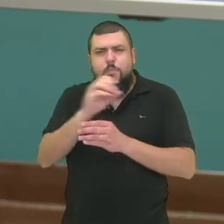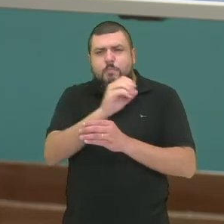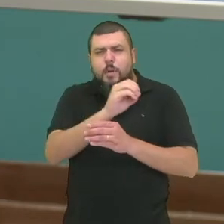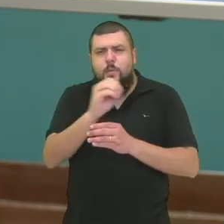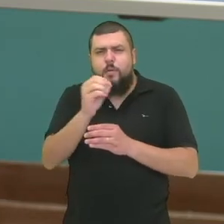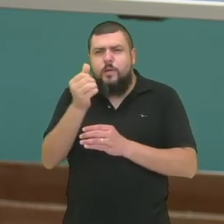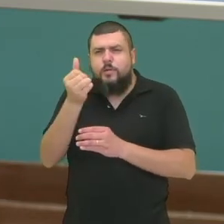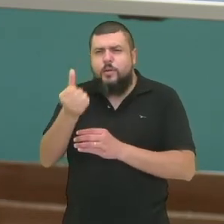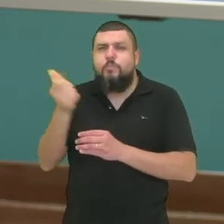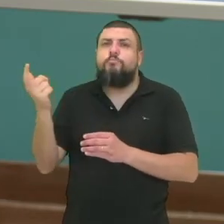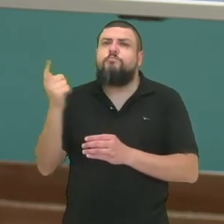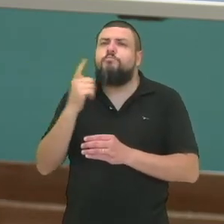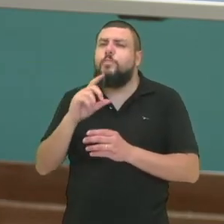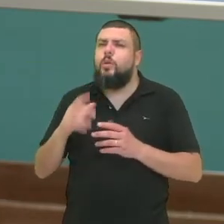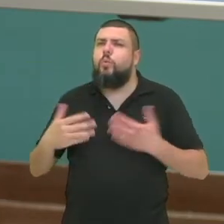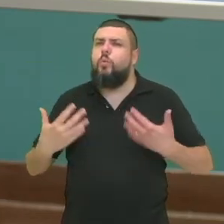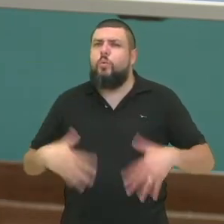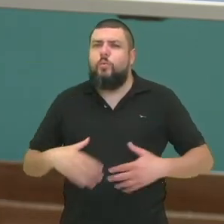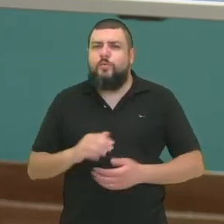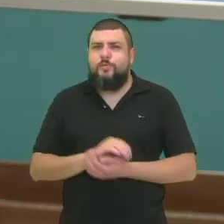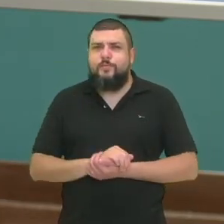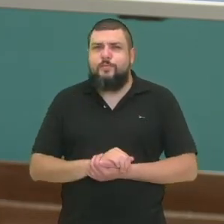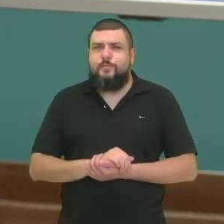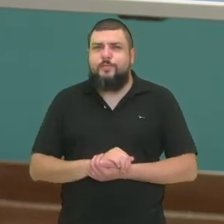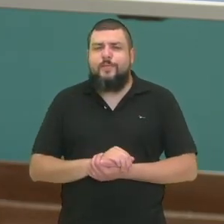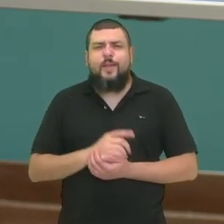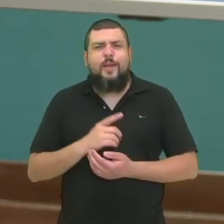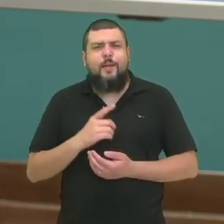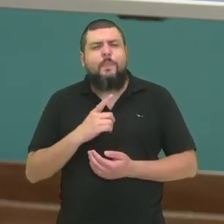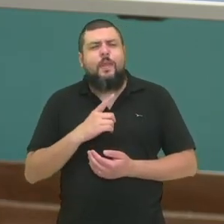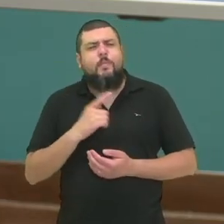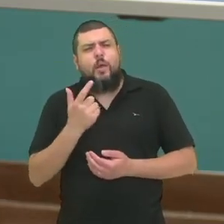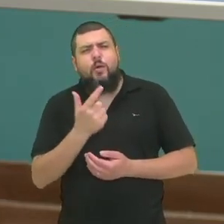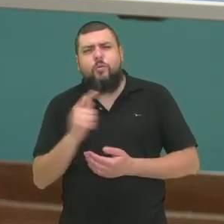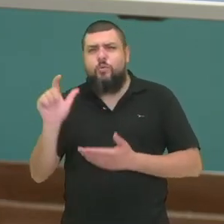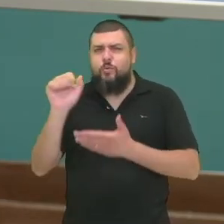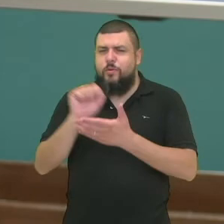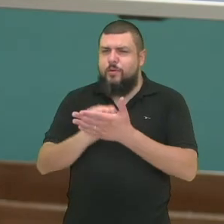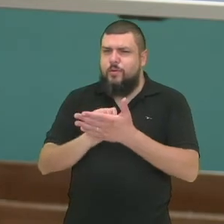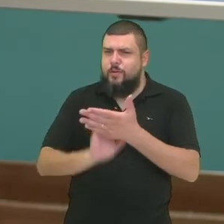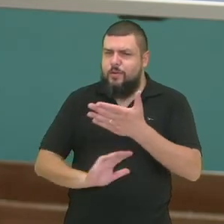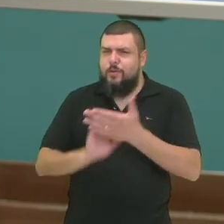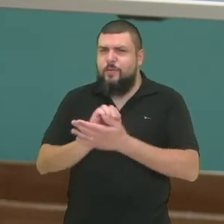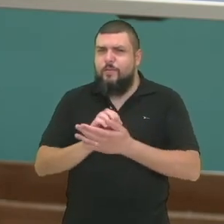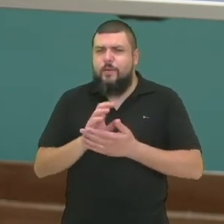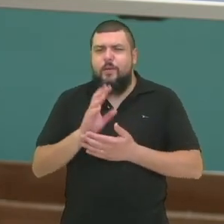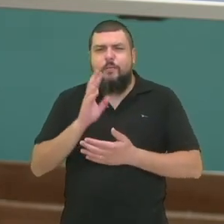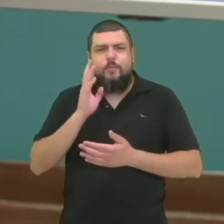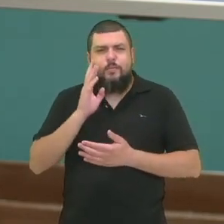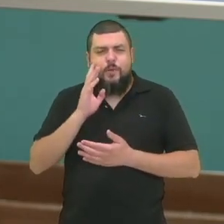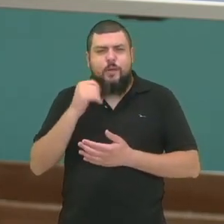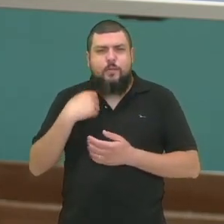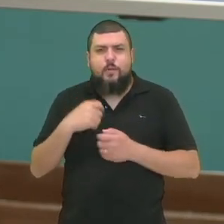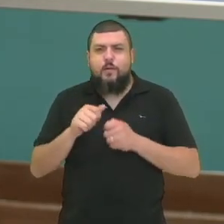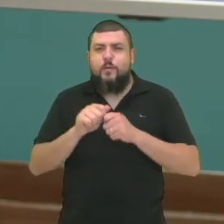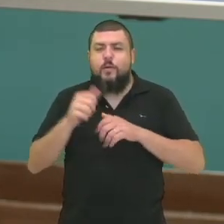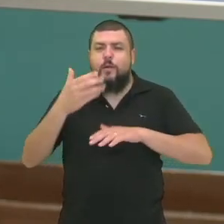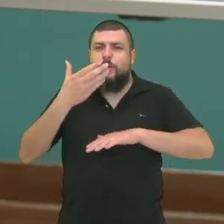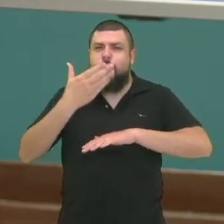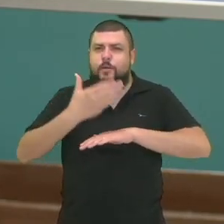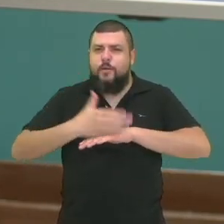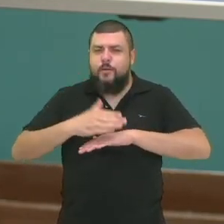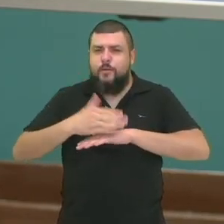da mega-sena Nós temos muitos outros exercícios interessantes para que a gente a faça esse